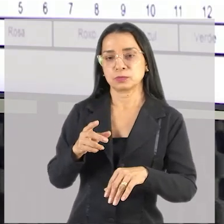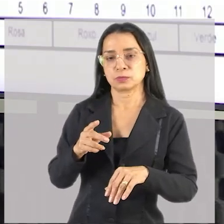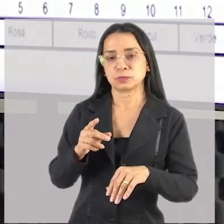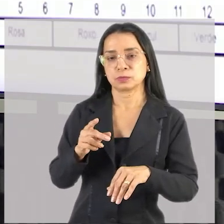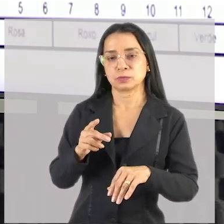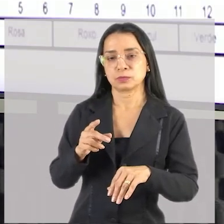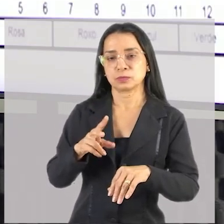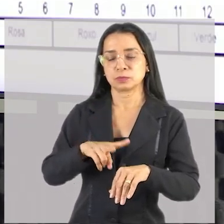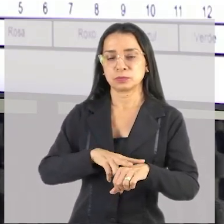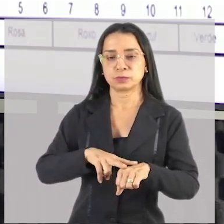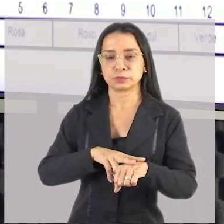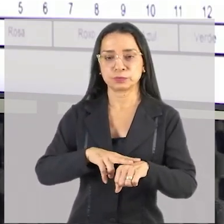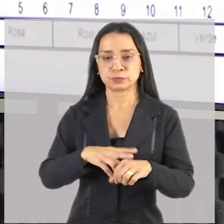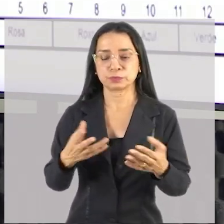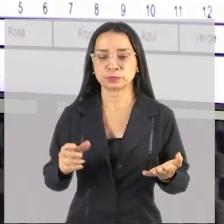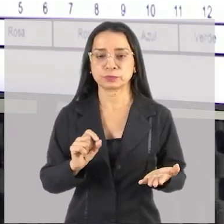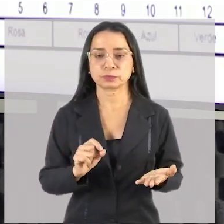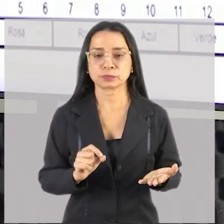verde. Estou chutando aqui, tá?